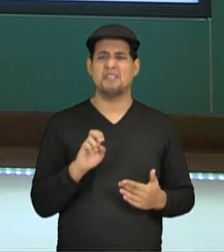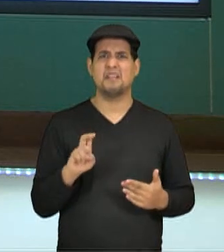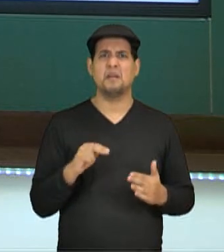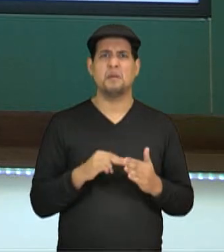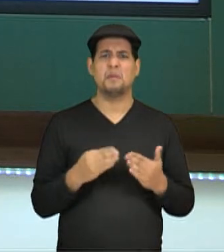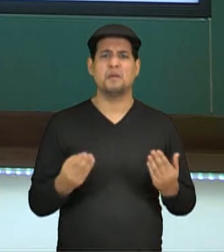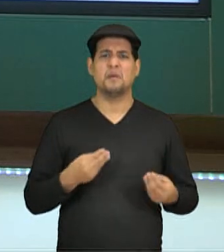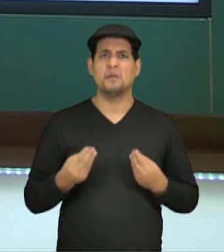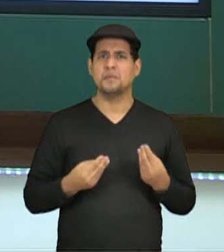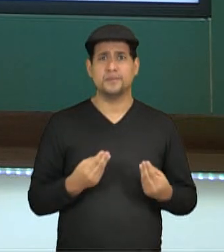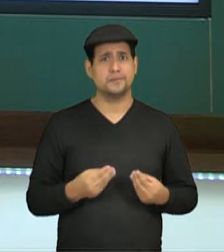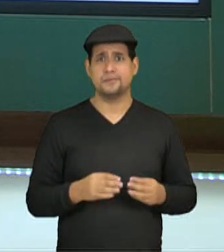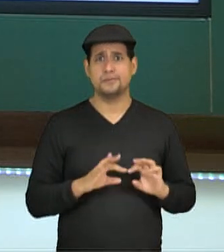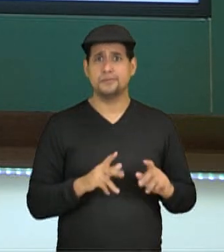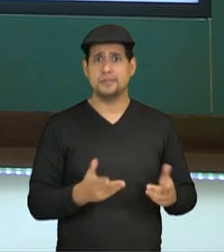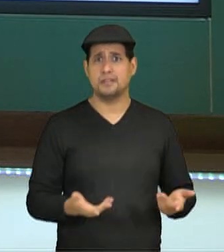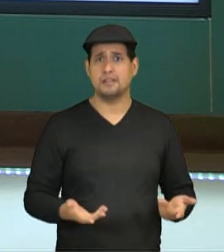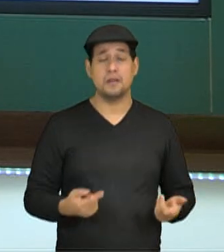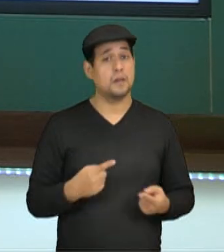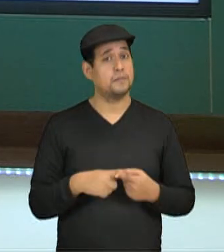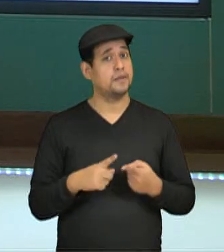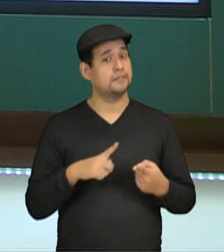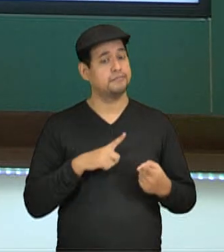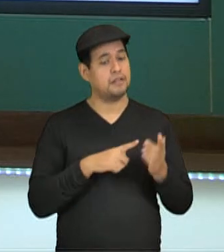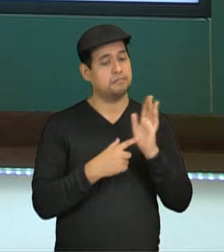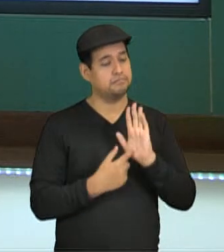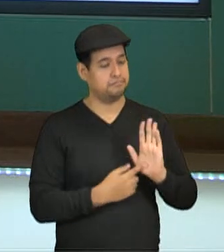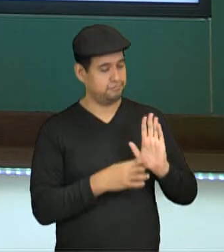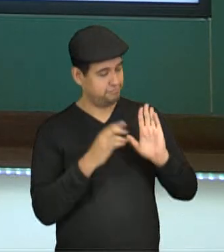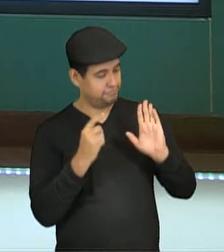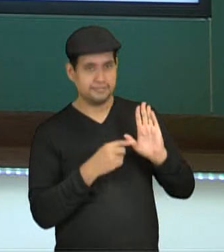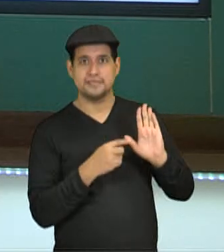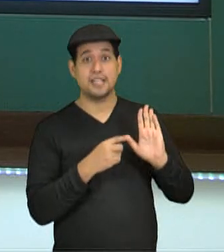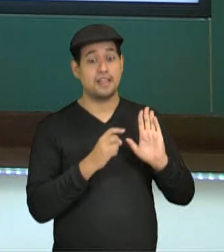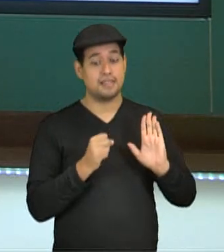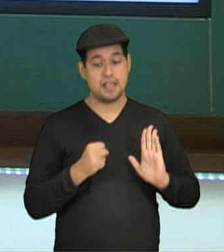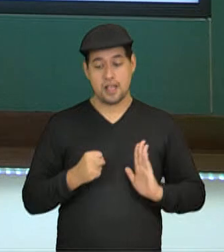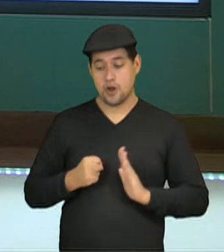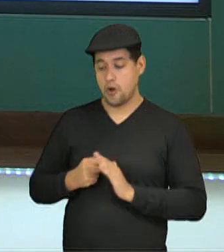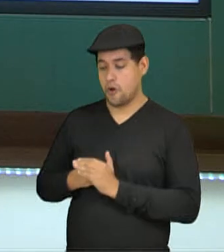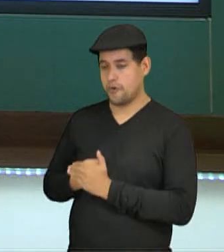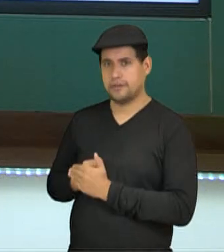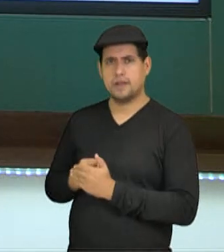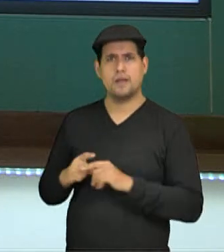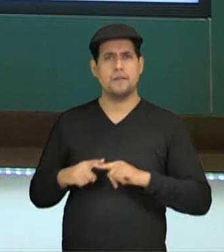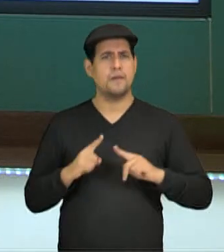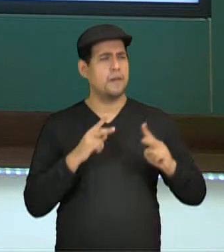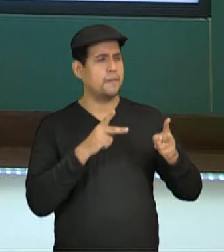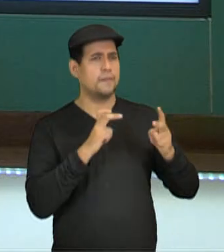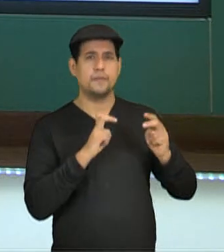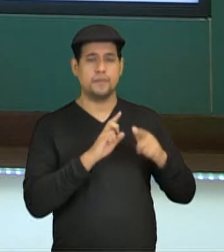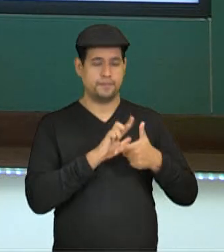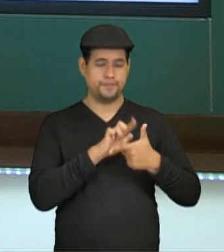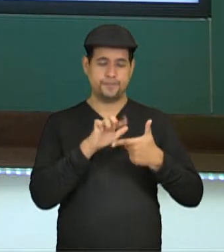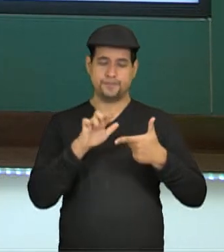né? Tudo a ver, gente. Só que ela não está explícita aí, ela está escondidinha. Mas olha o formato do